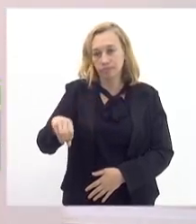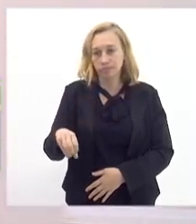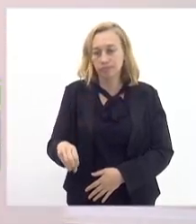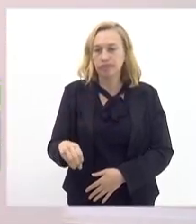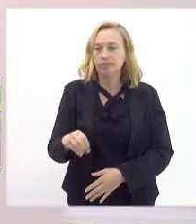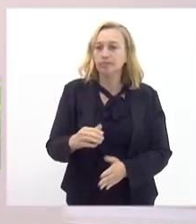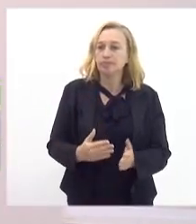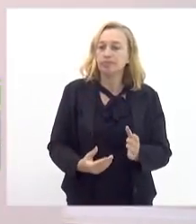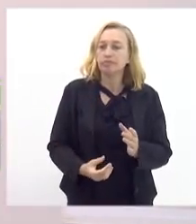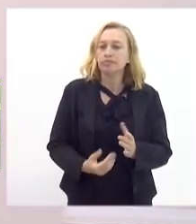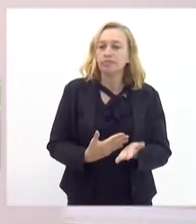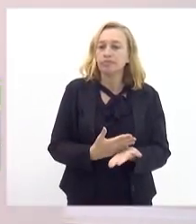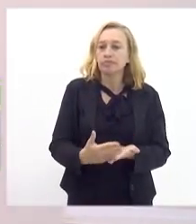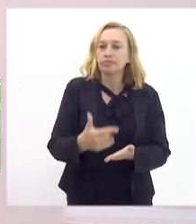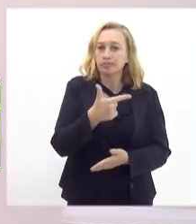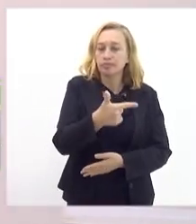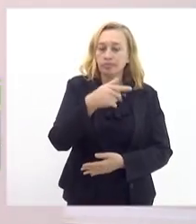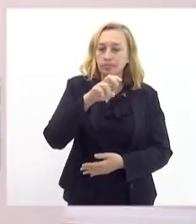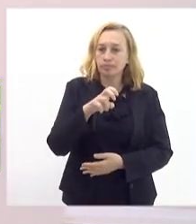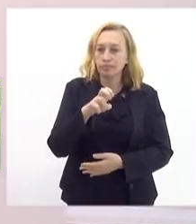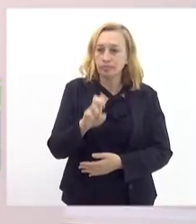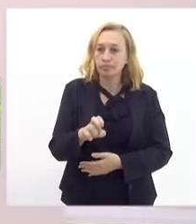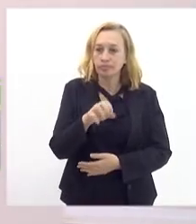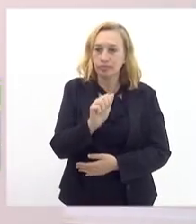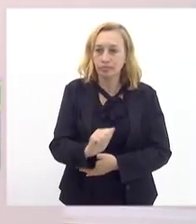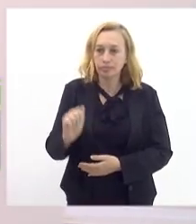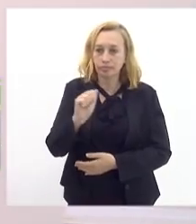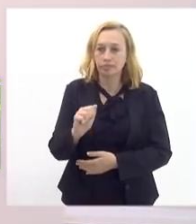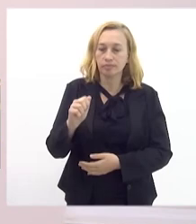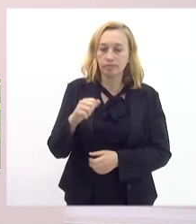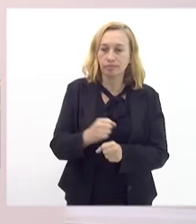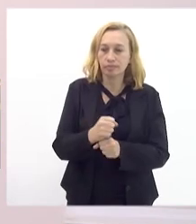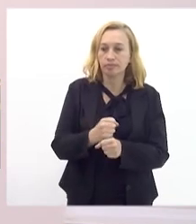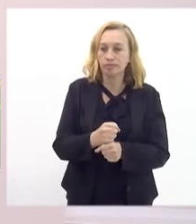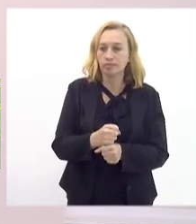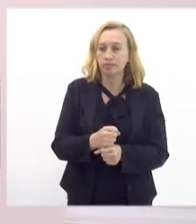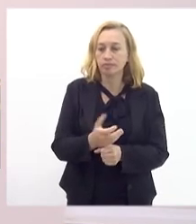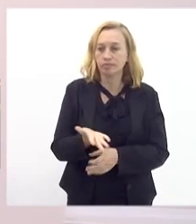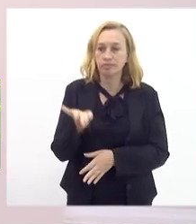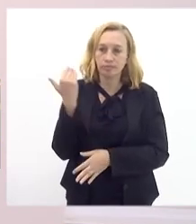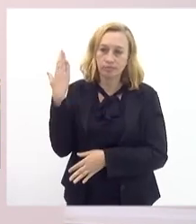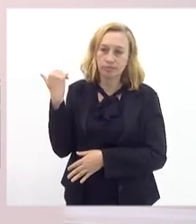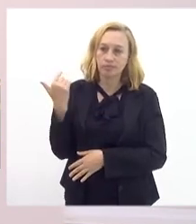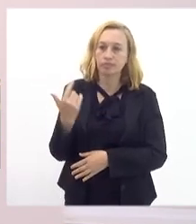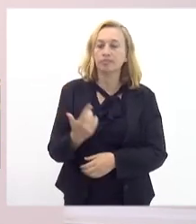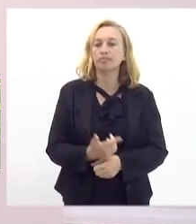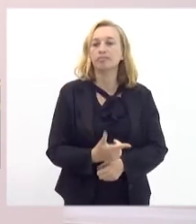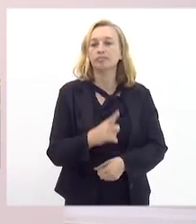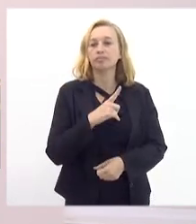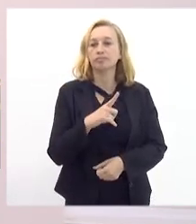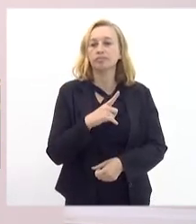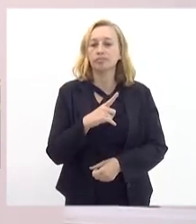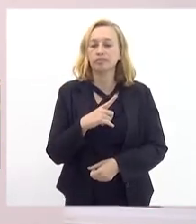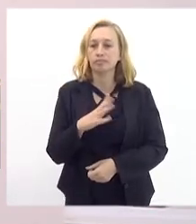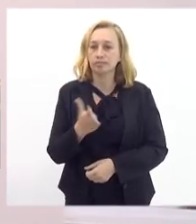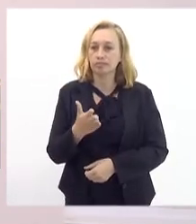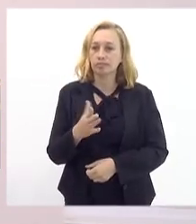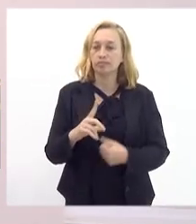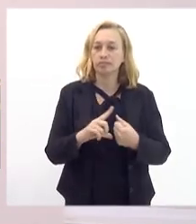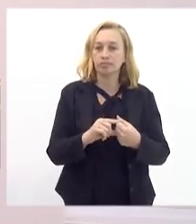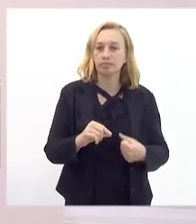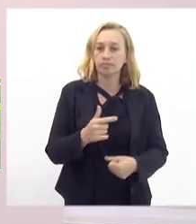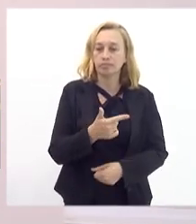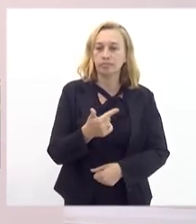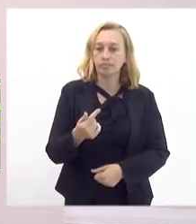que entrou em vigor em 25 de Agosto do ano passado ele tem um dispositivo que o artigo 16 o deputado já comentou